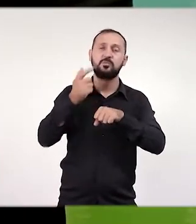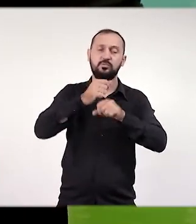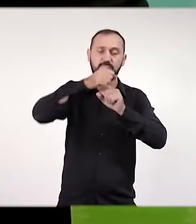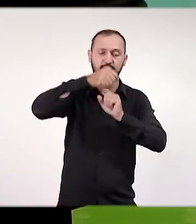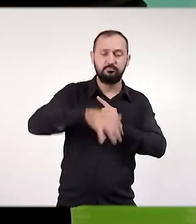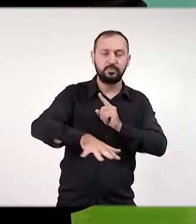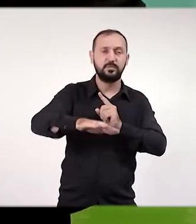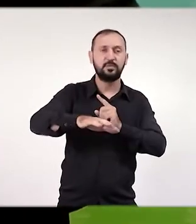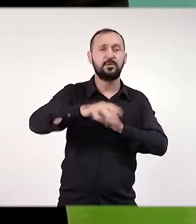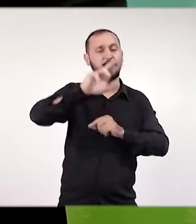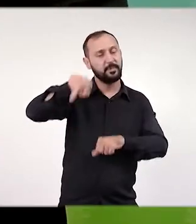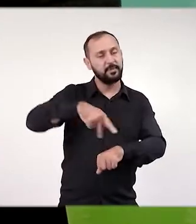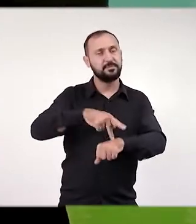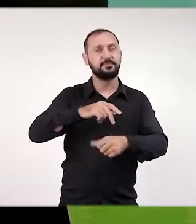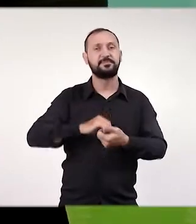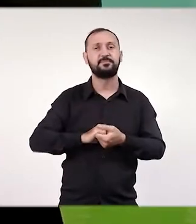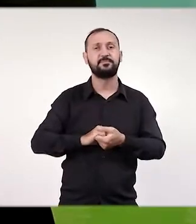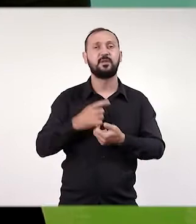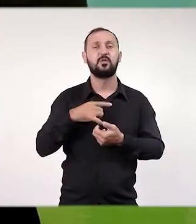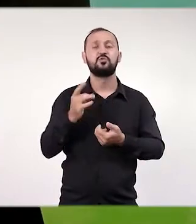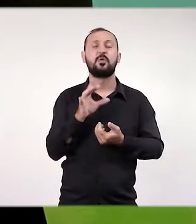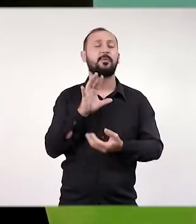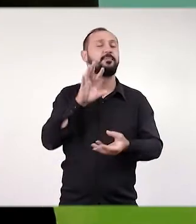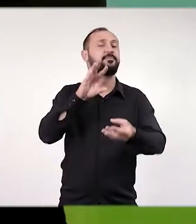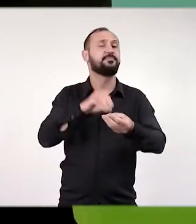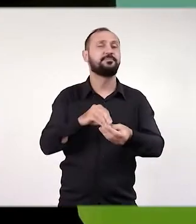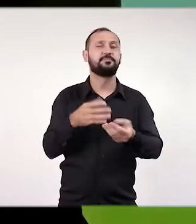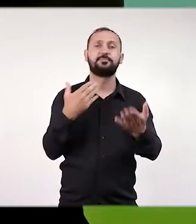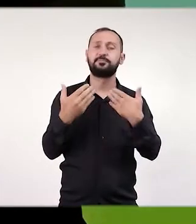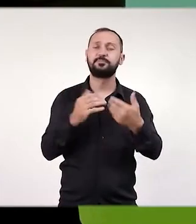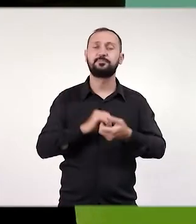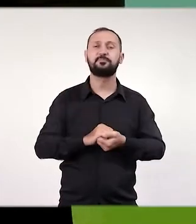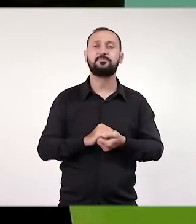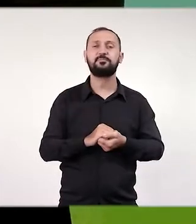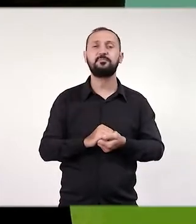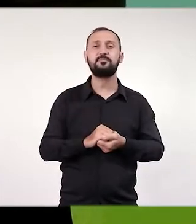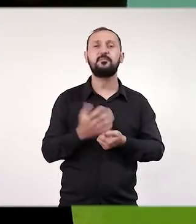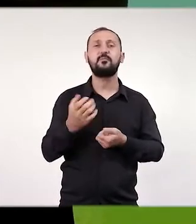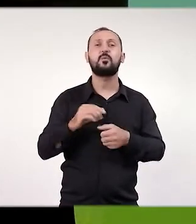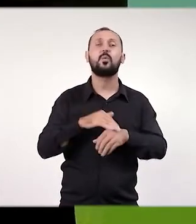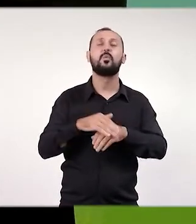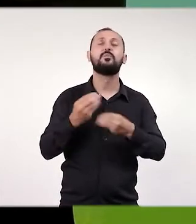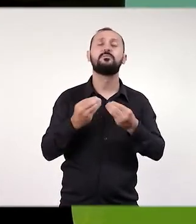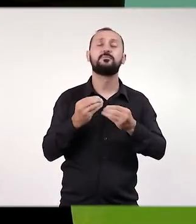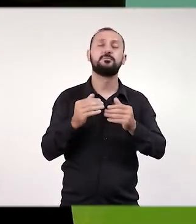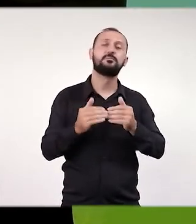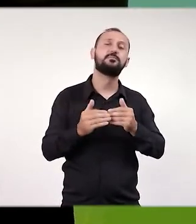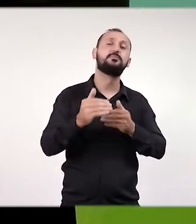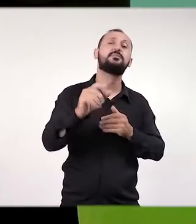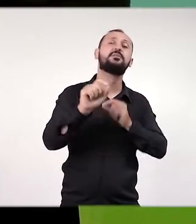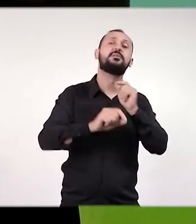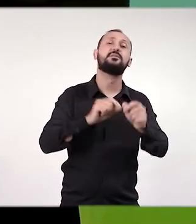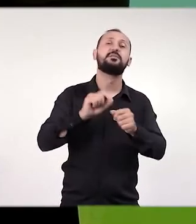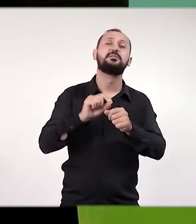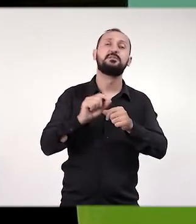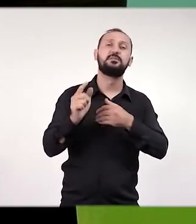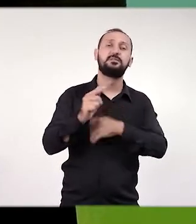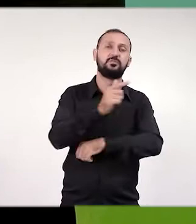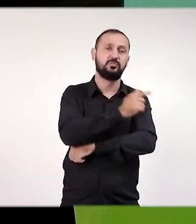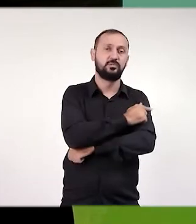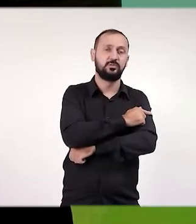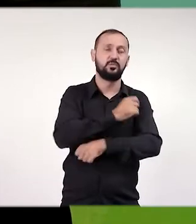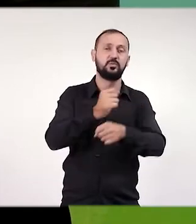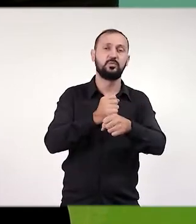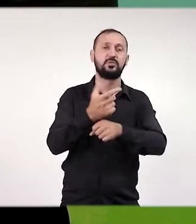pode granjear a nível de estado, de país. E, deputado, para a gente finalizar aqui o nosso bate-papo, falar sobre os próximos passos, né? Como é que vai ser